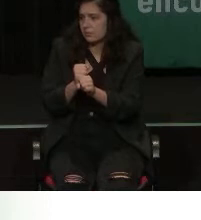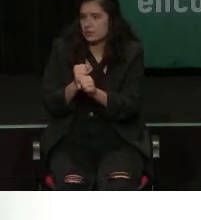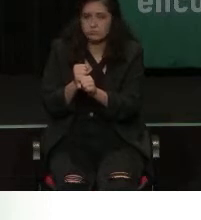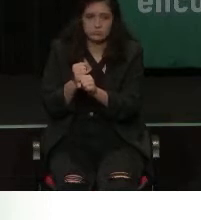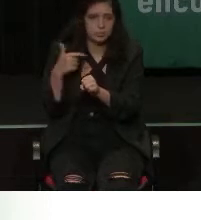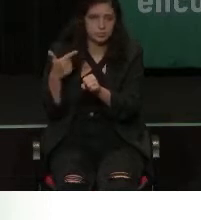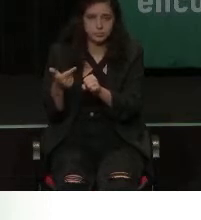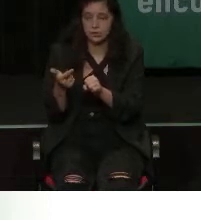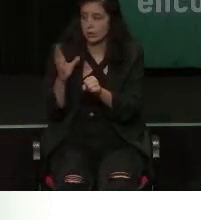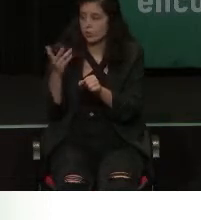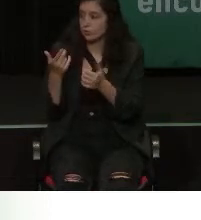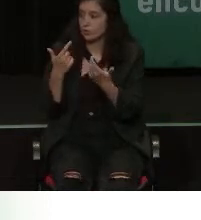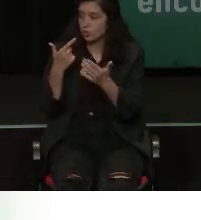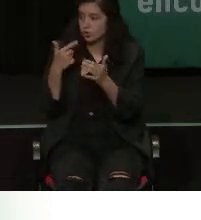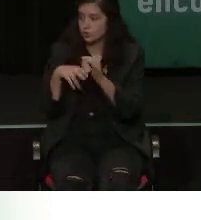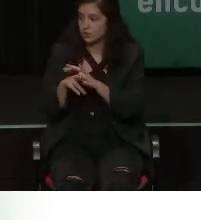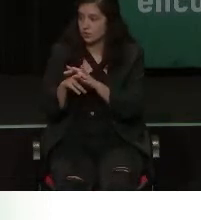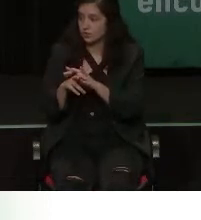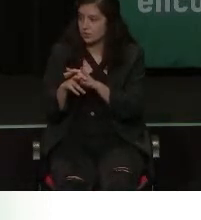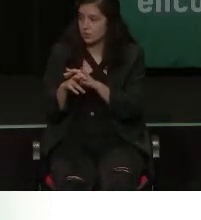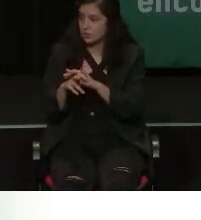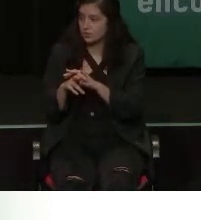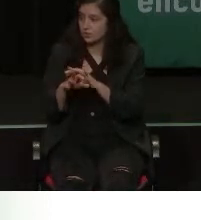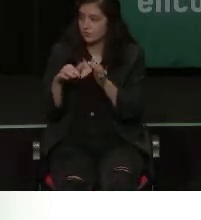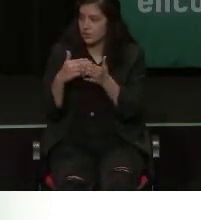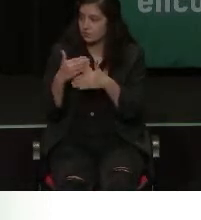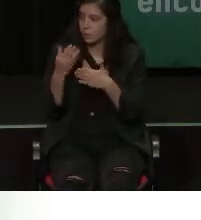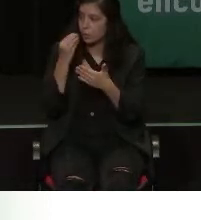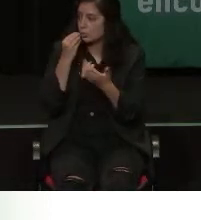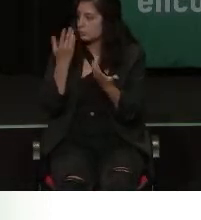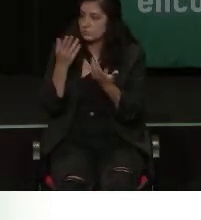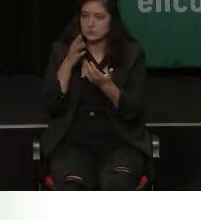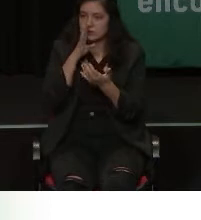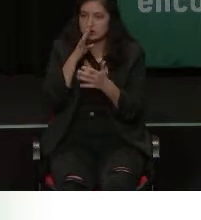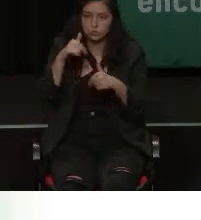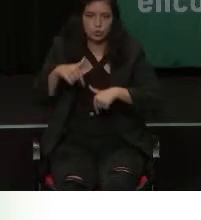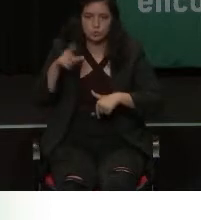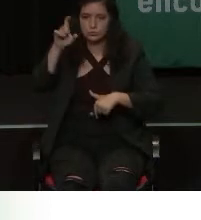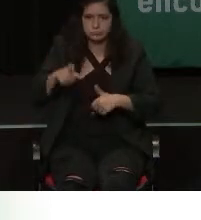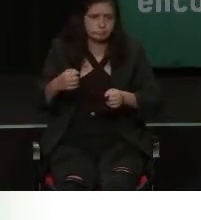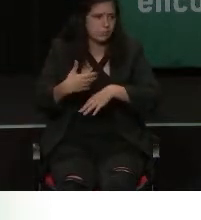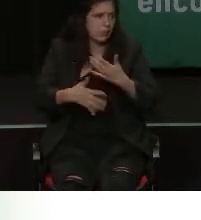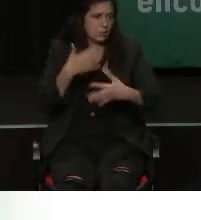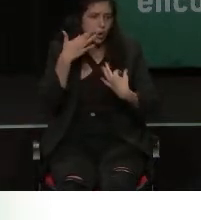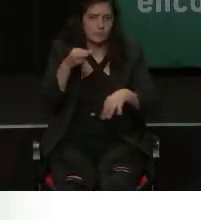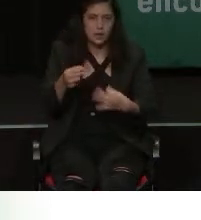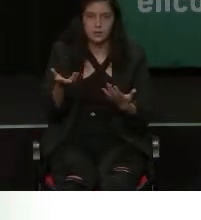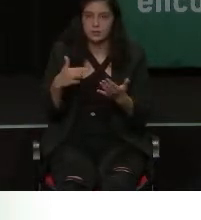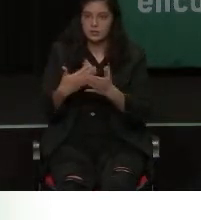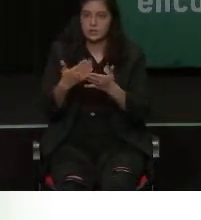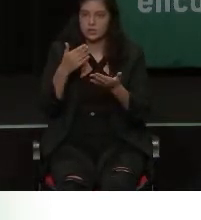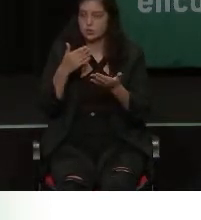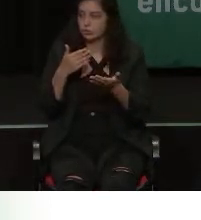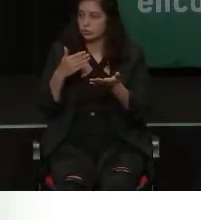Portanto, ao entrar nesta experiência, haja como se fosse o dia de hoje. Portanto, o objetivo era fazer um jantar para